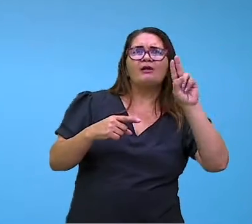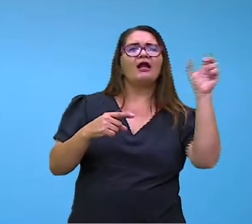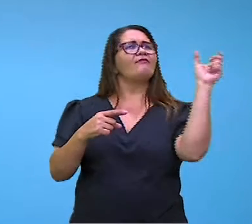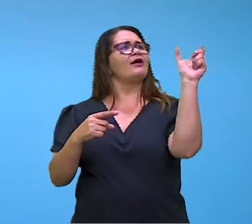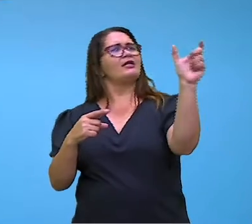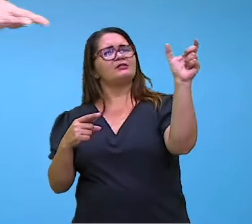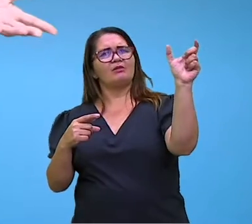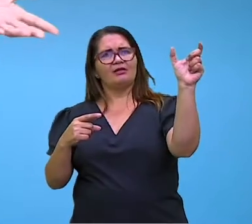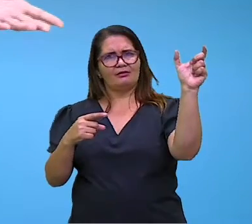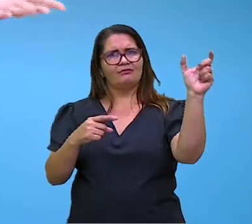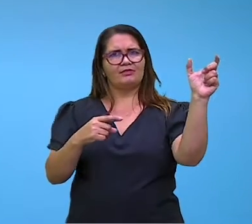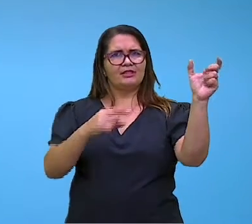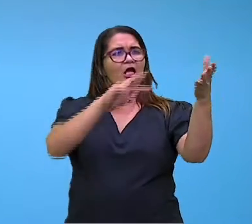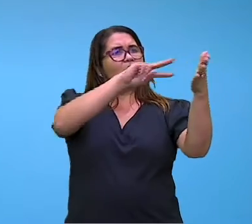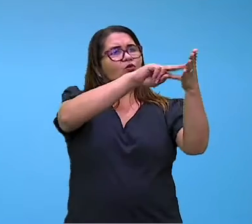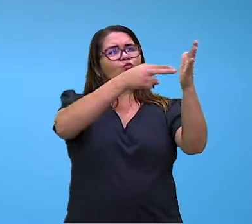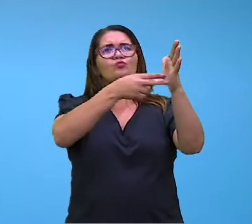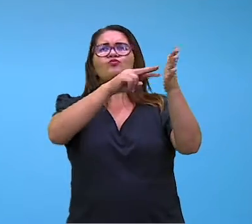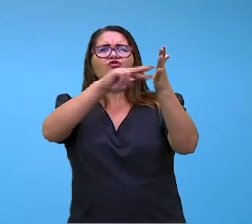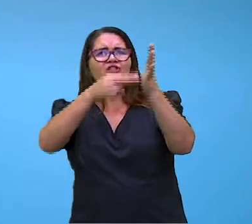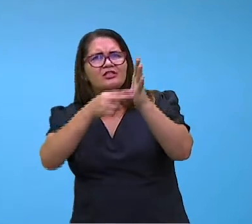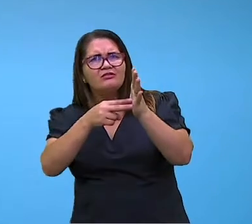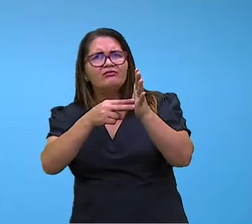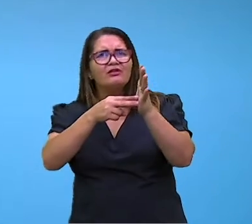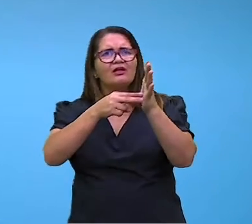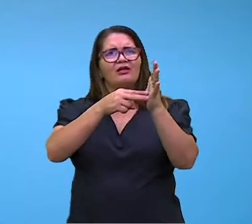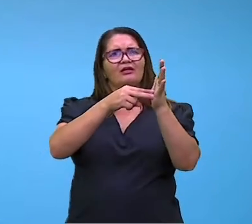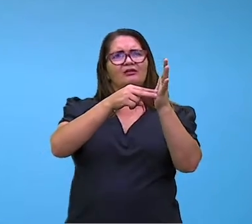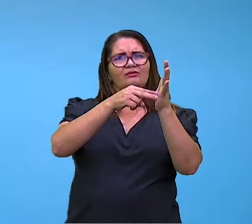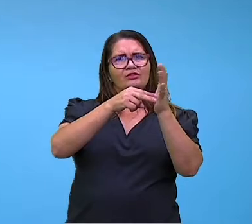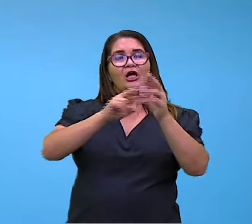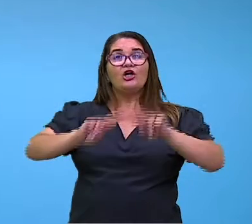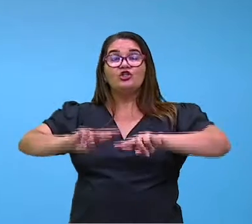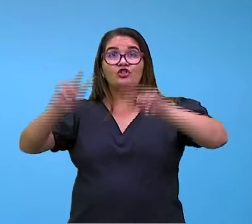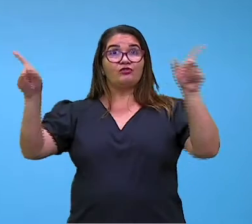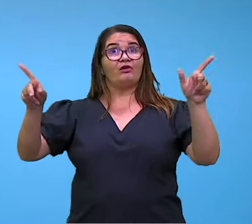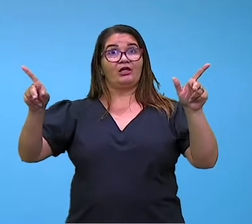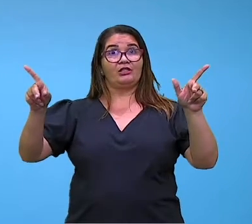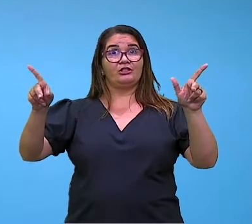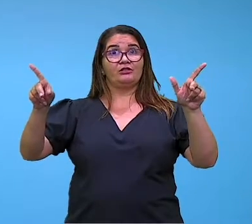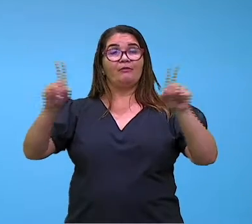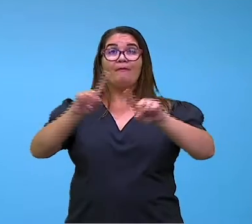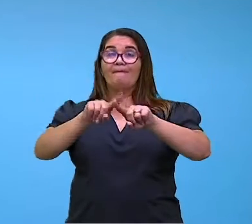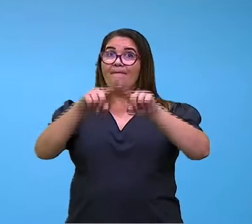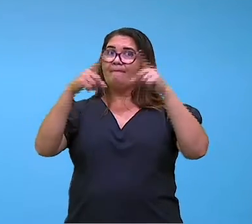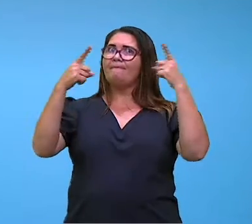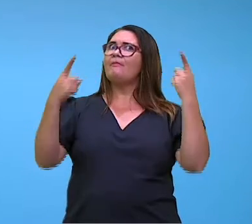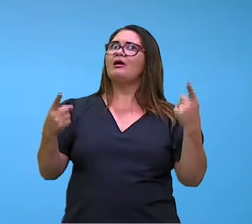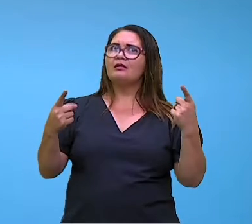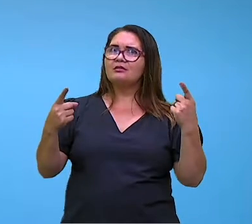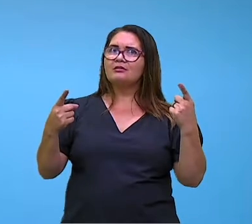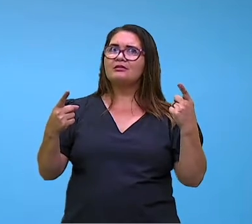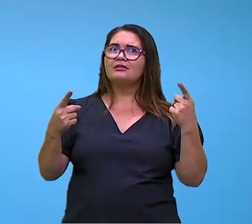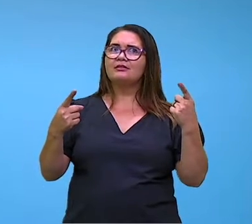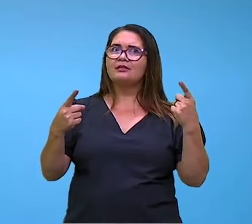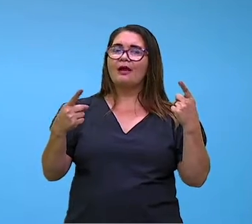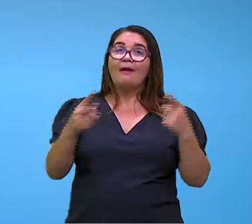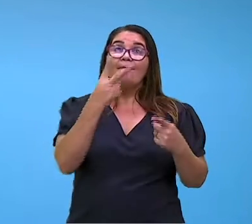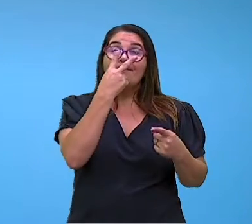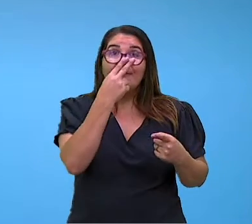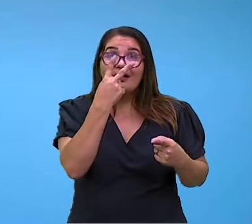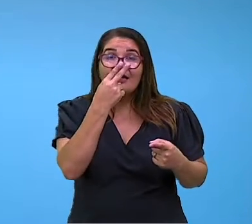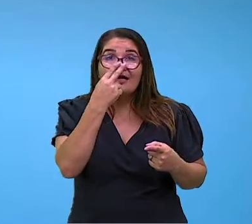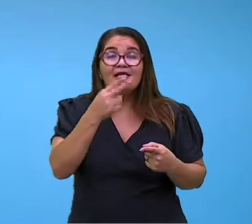é romance, é algo sobre romance. Então, quando escrever uma novel, escrever um romance, ok?